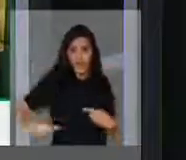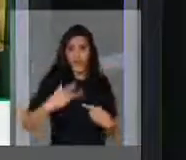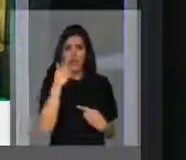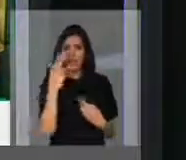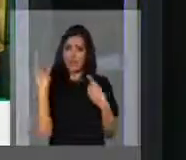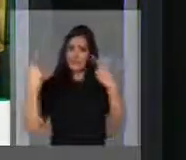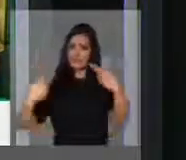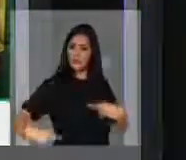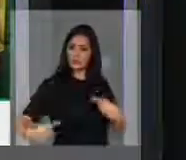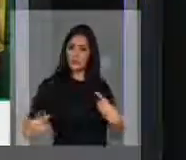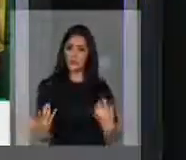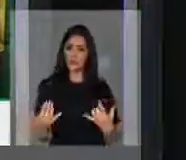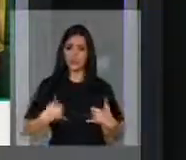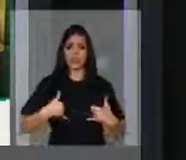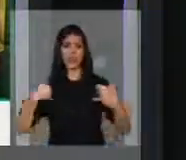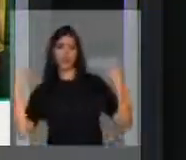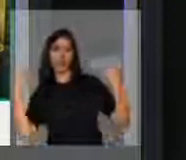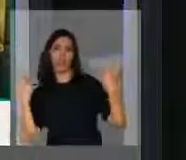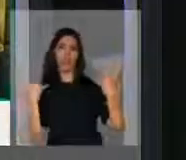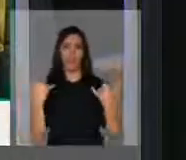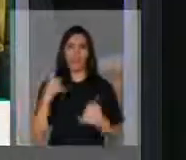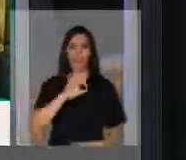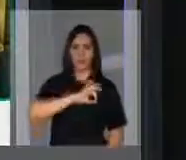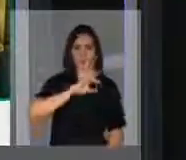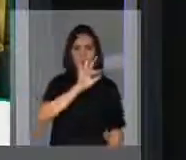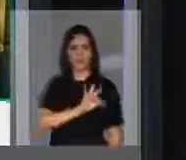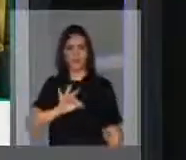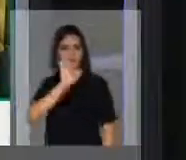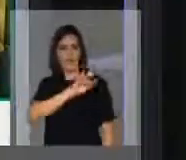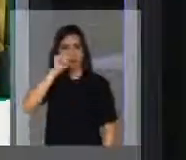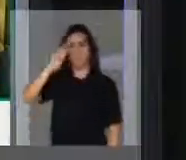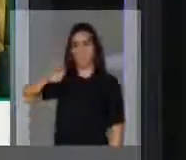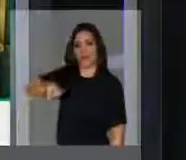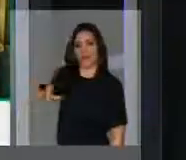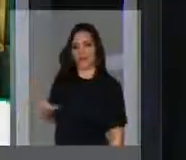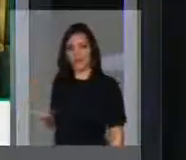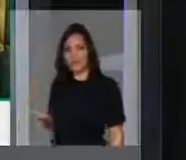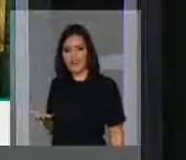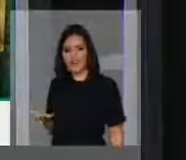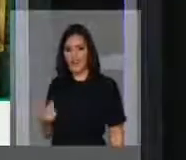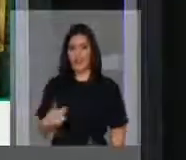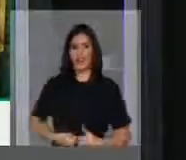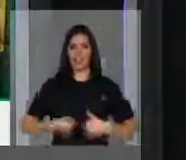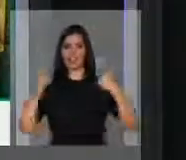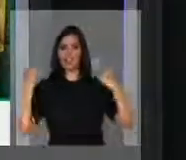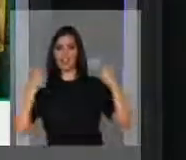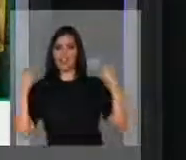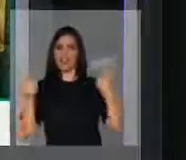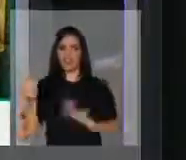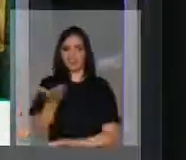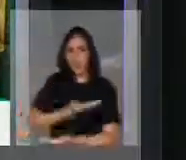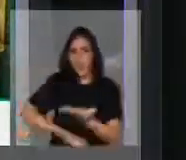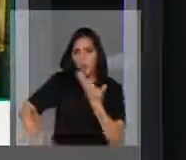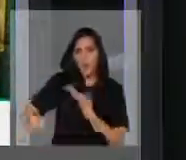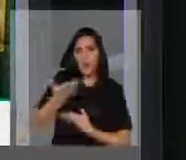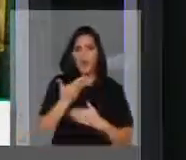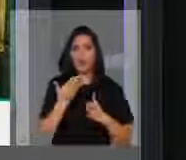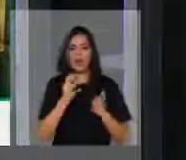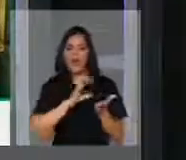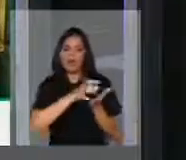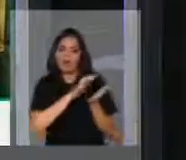esse excesso de vaidade. A Polícia Federal não compartilha os seus dados de